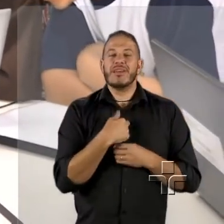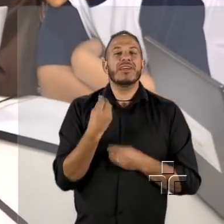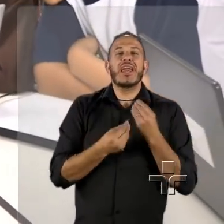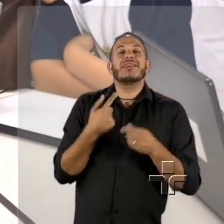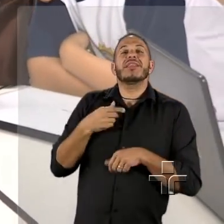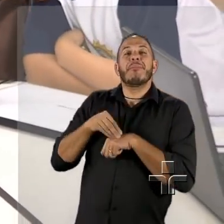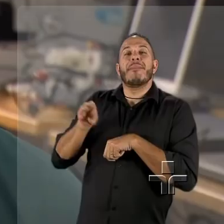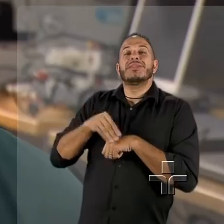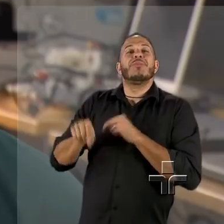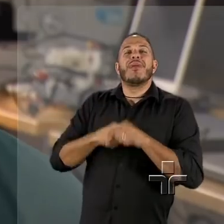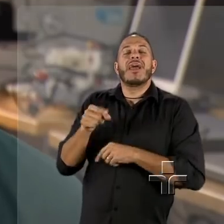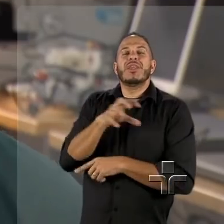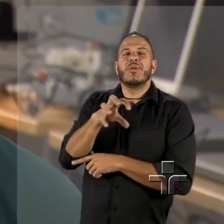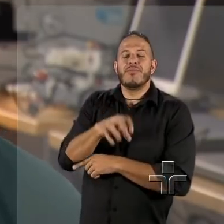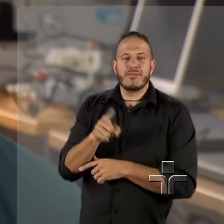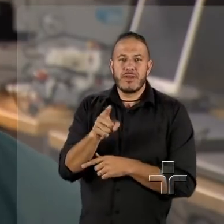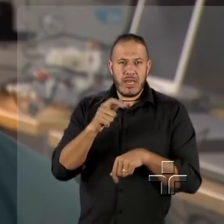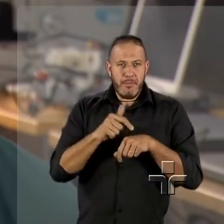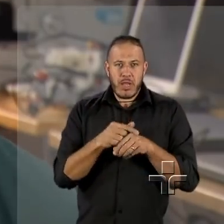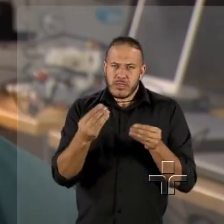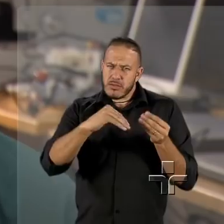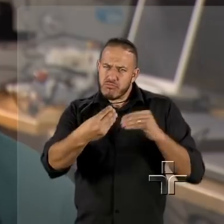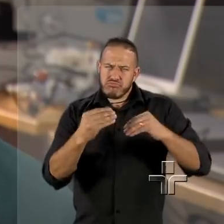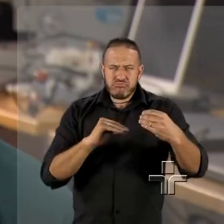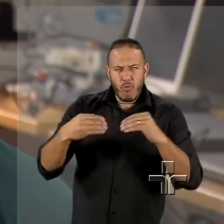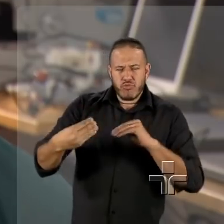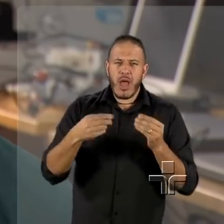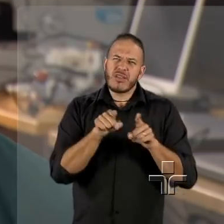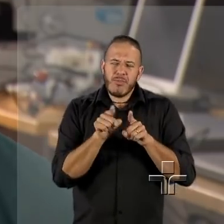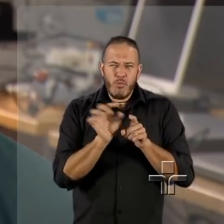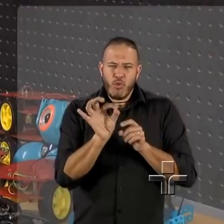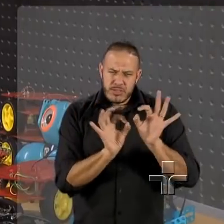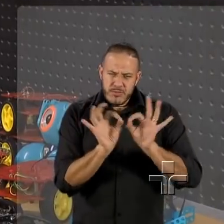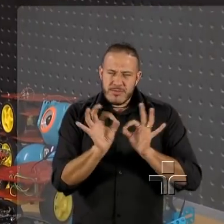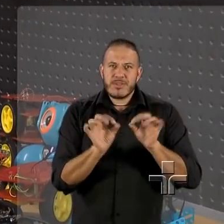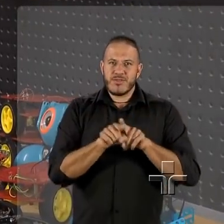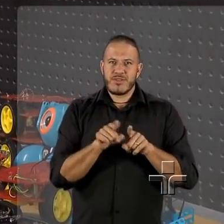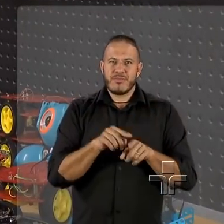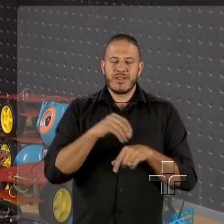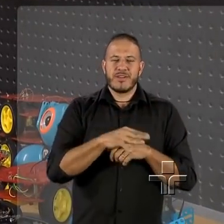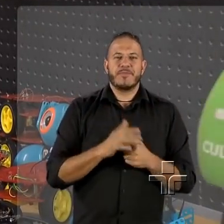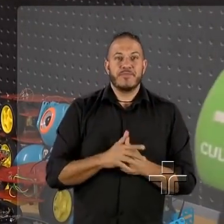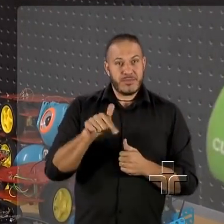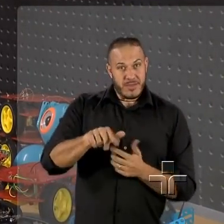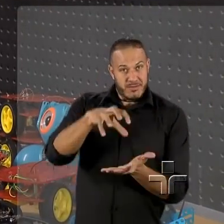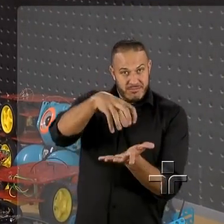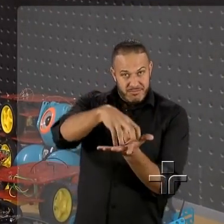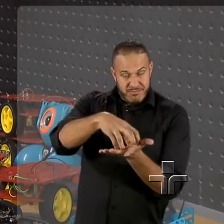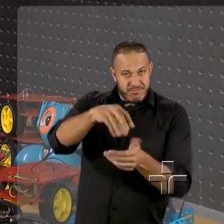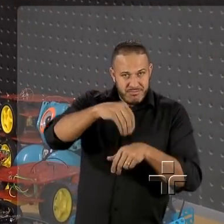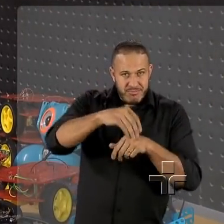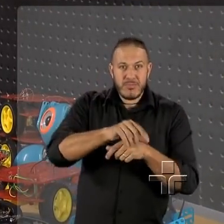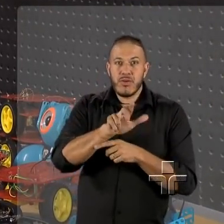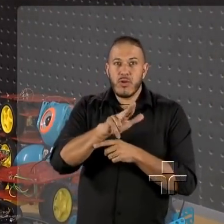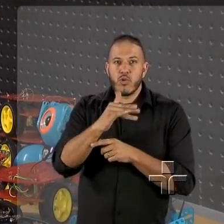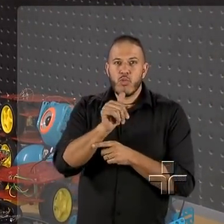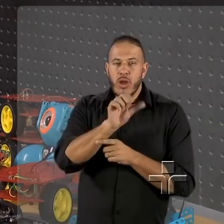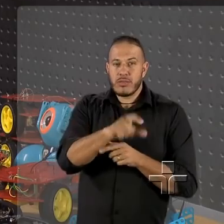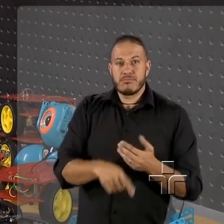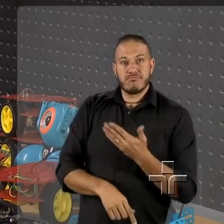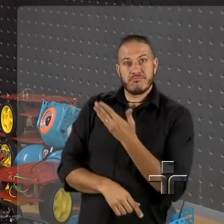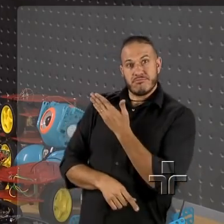Olimpíada de Robótica, que vai acontecer nesse sábado, é organizada pelo Instituto Alfa Lumen de São José dos Campos, interior de São Paulo.